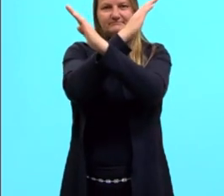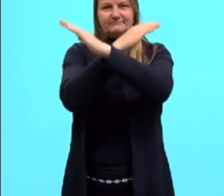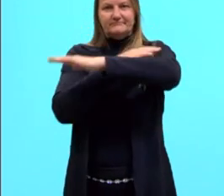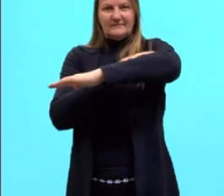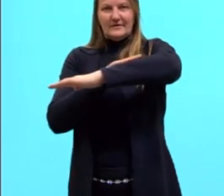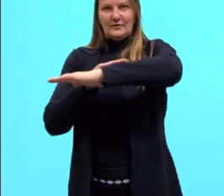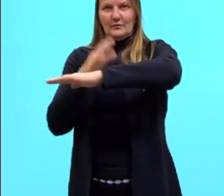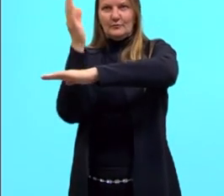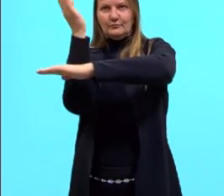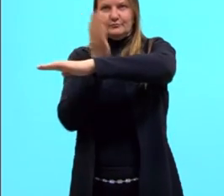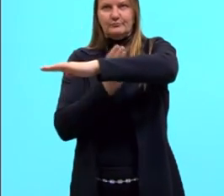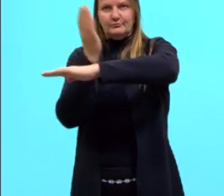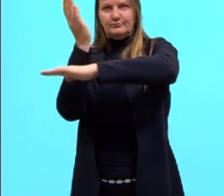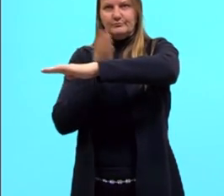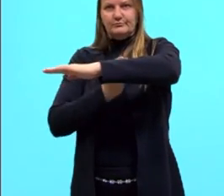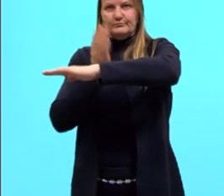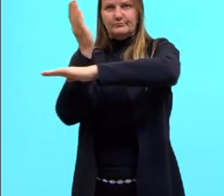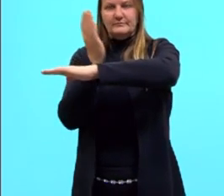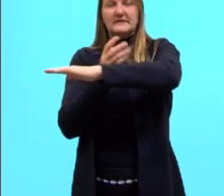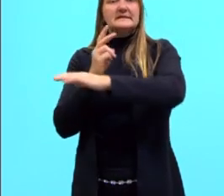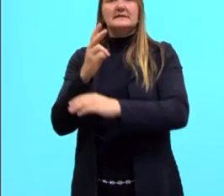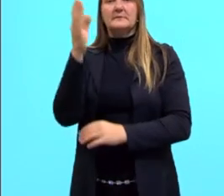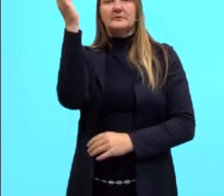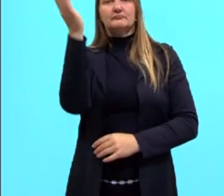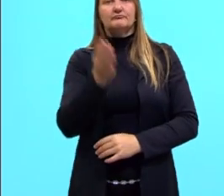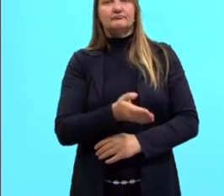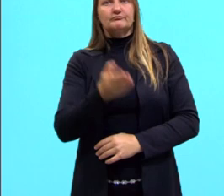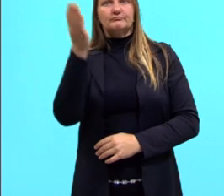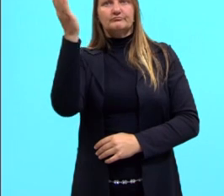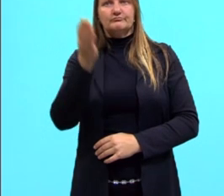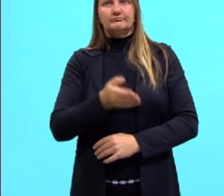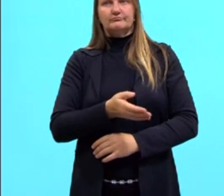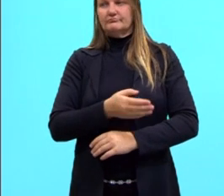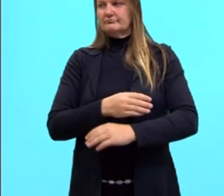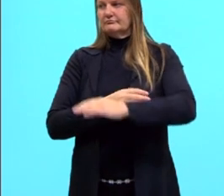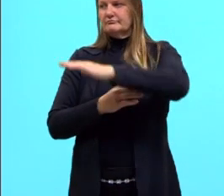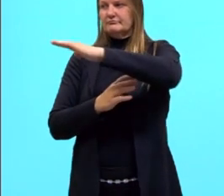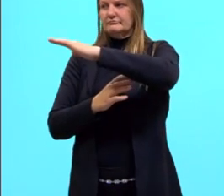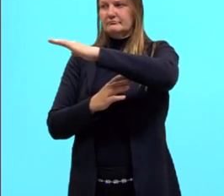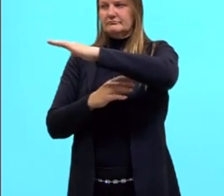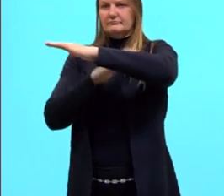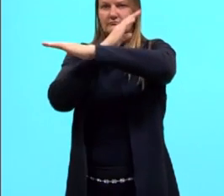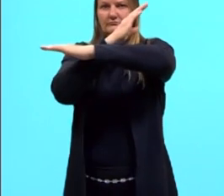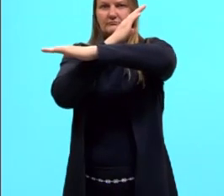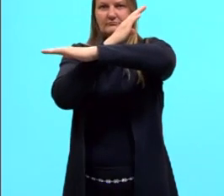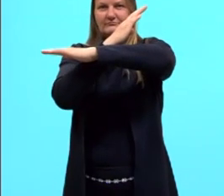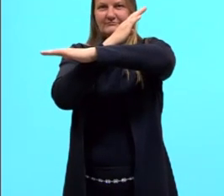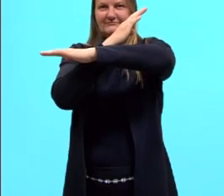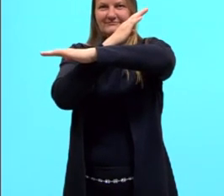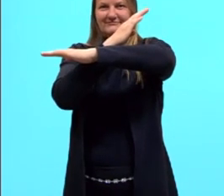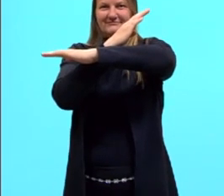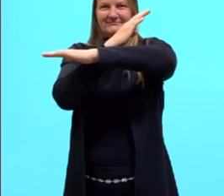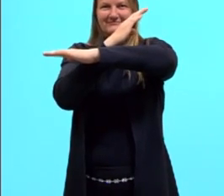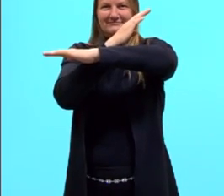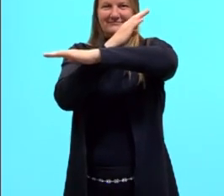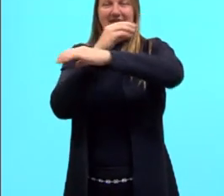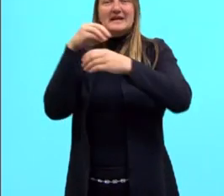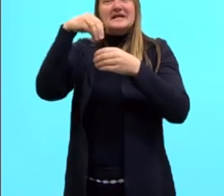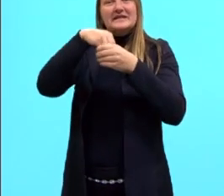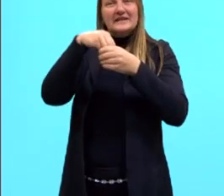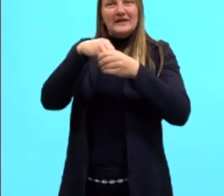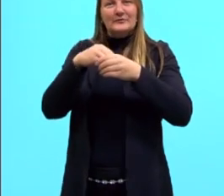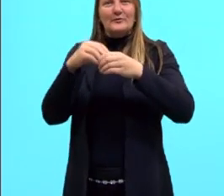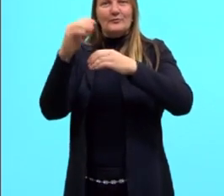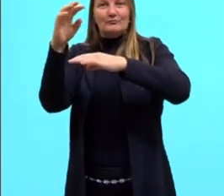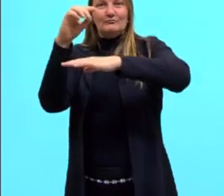lados alternados em relação a transversal e quando falamos externos ou internos pensem o seguinte